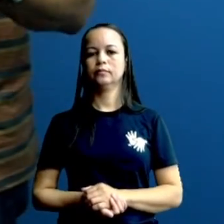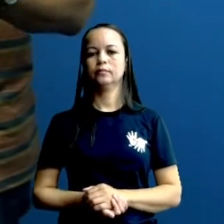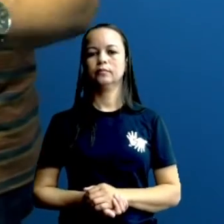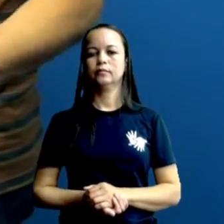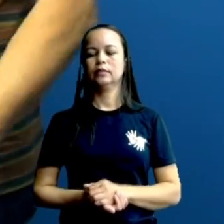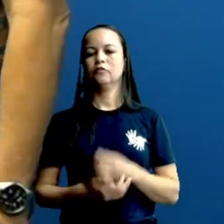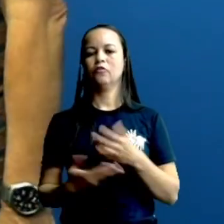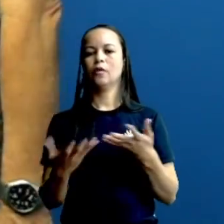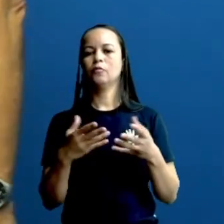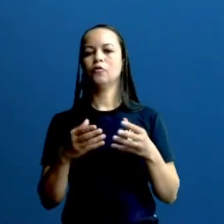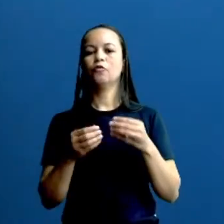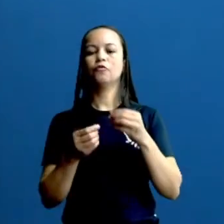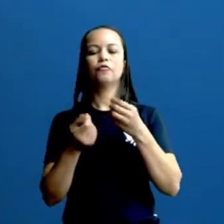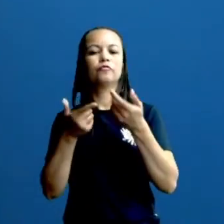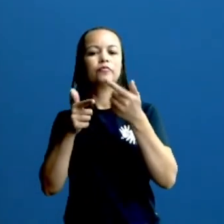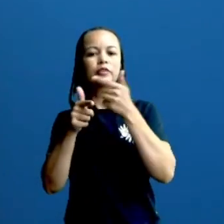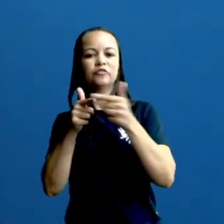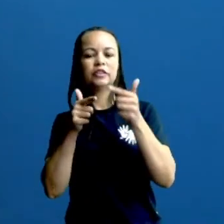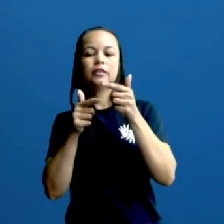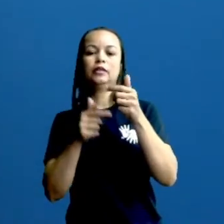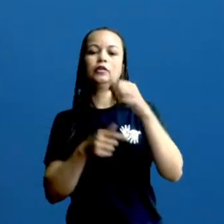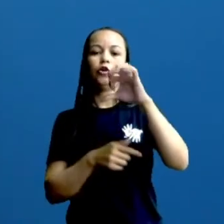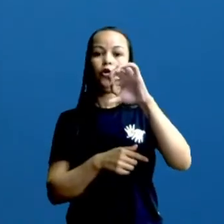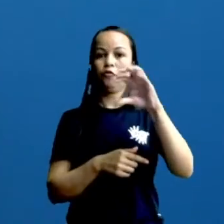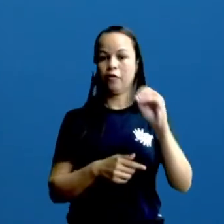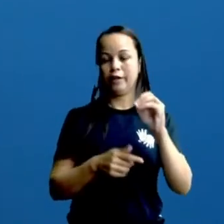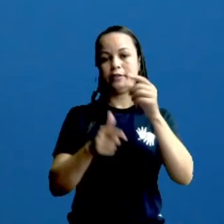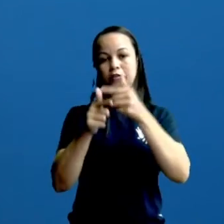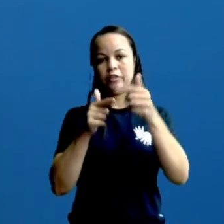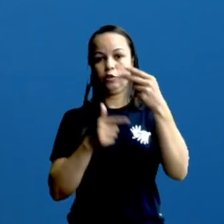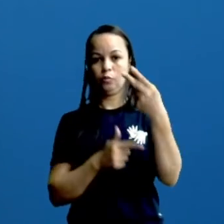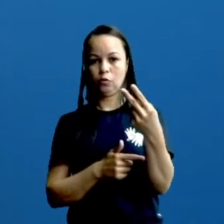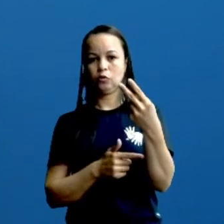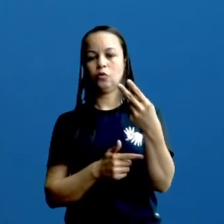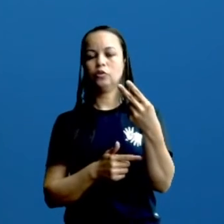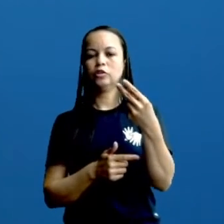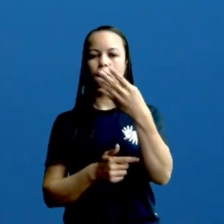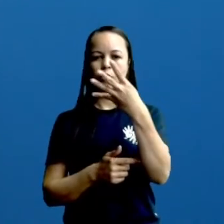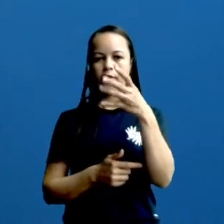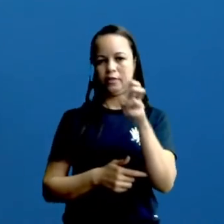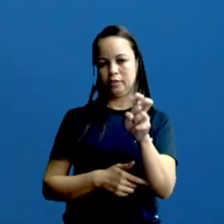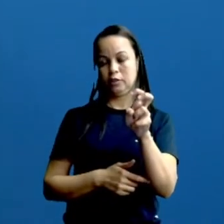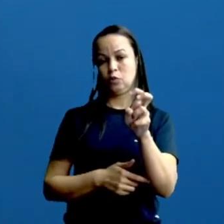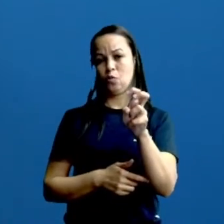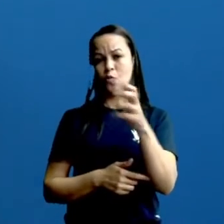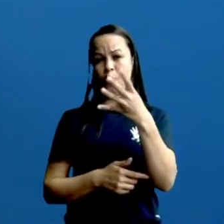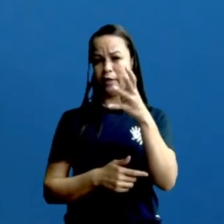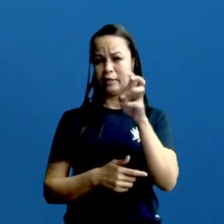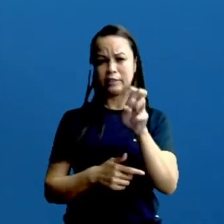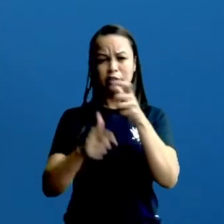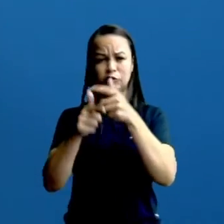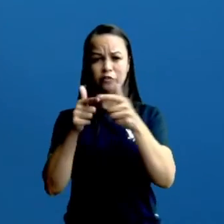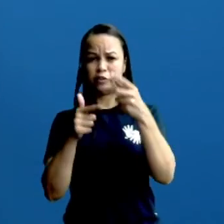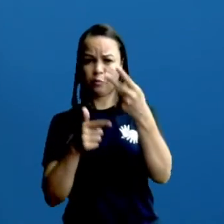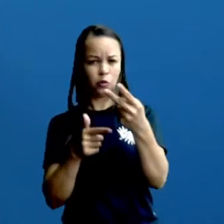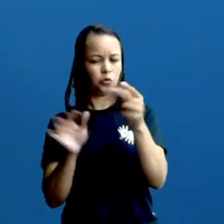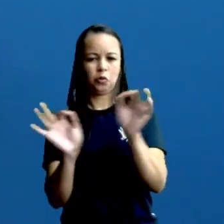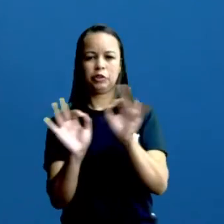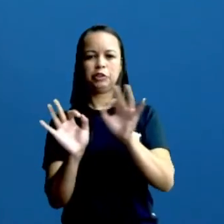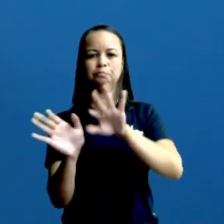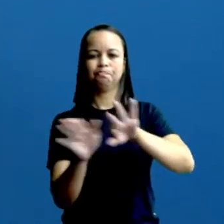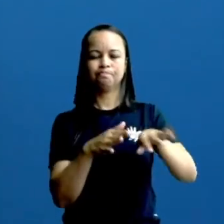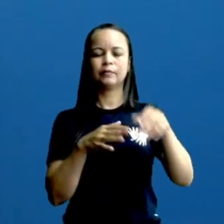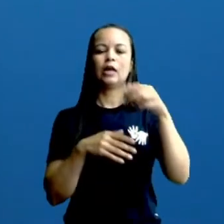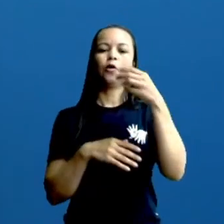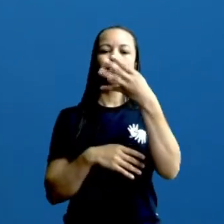Vamos fatorar 90. Fatorando 90, dividido por 2 dá 45. 45 já não dá mais para dividir por